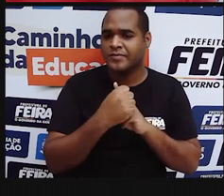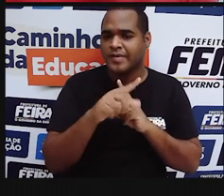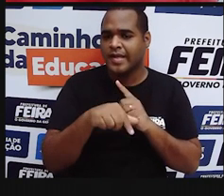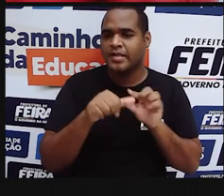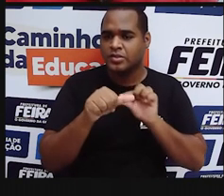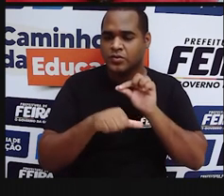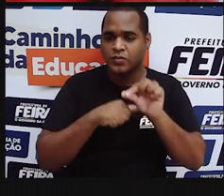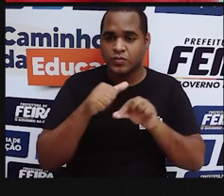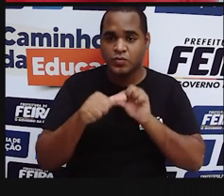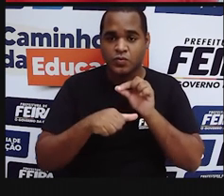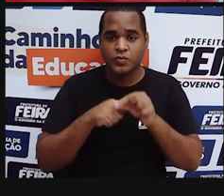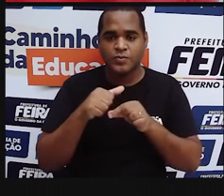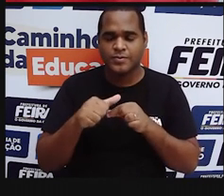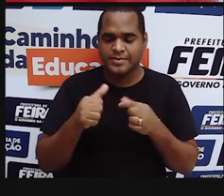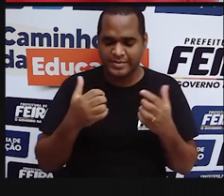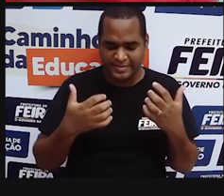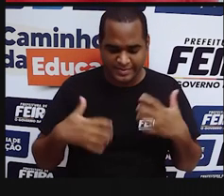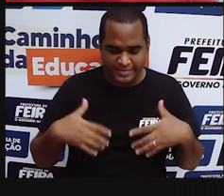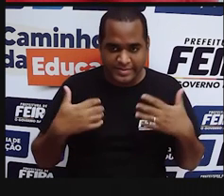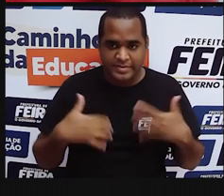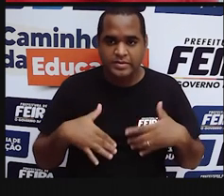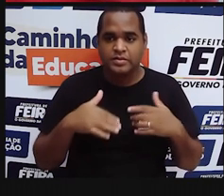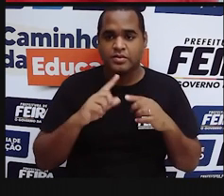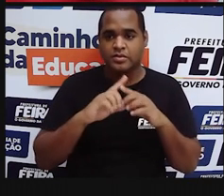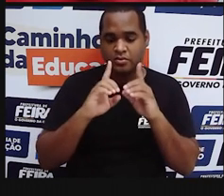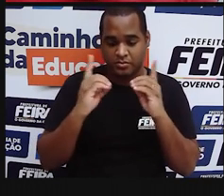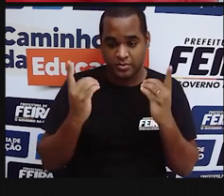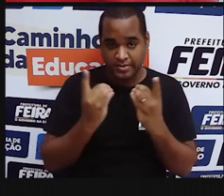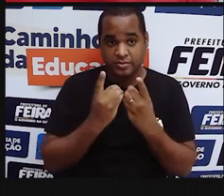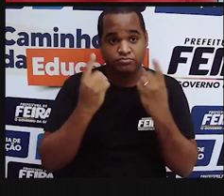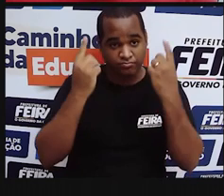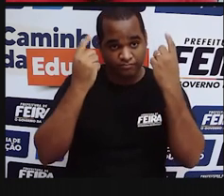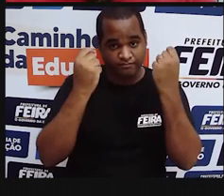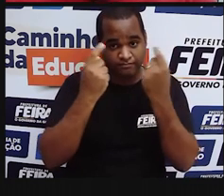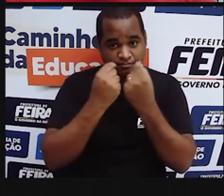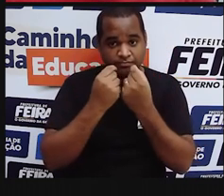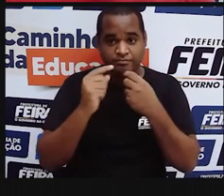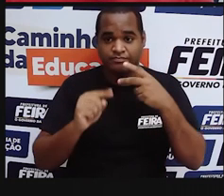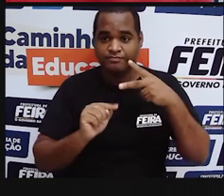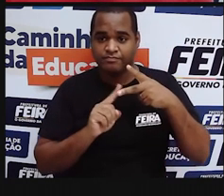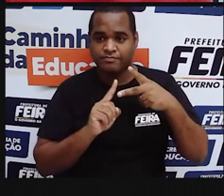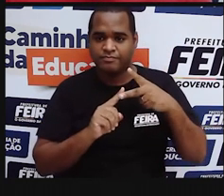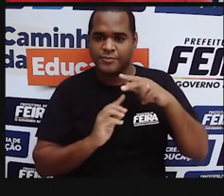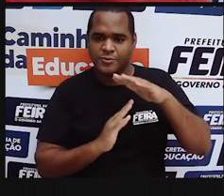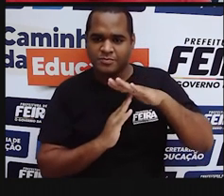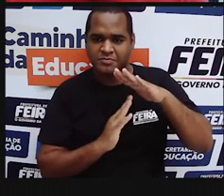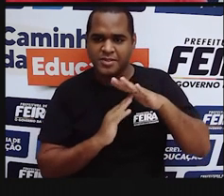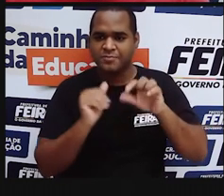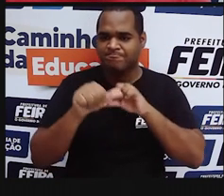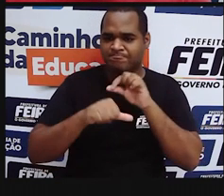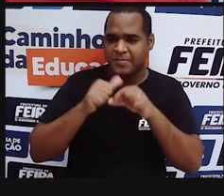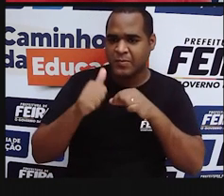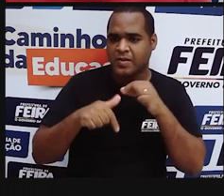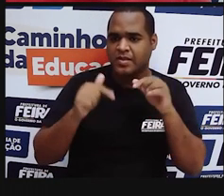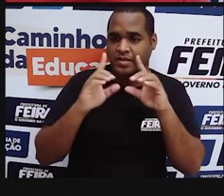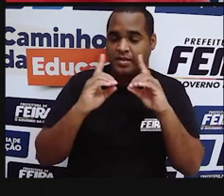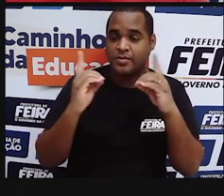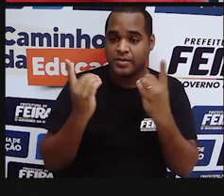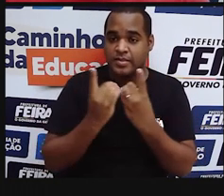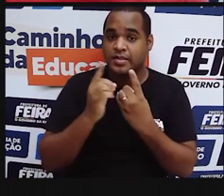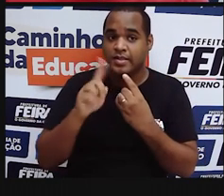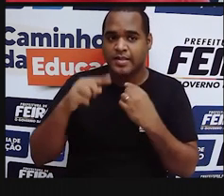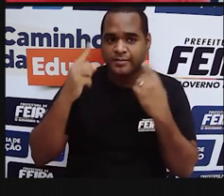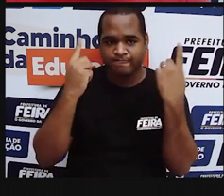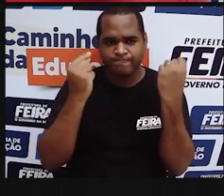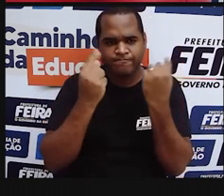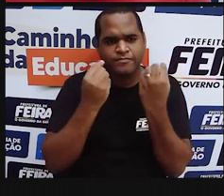formação da democracia atena e quais eram os limites e as contradições da democracia ateniense? É isso. Espero que